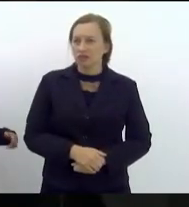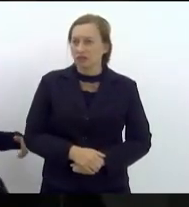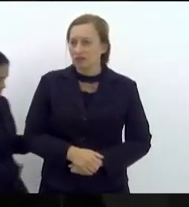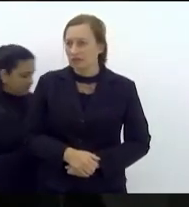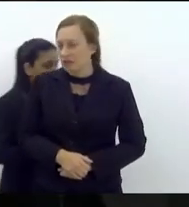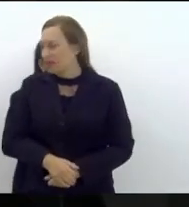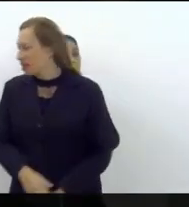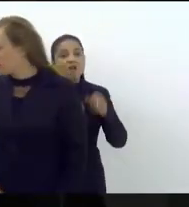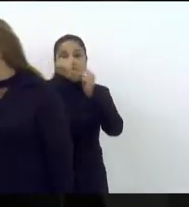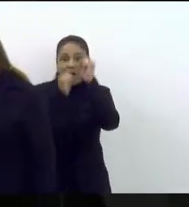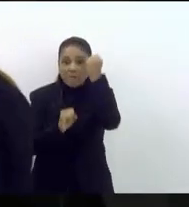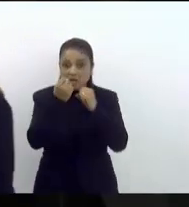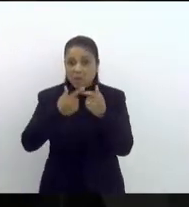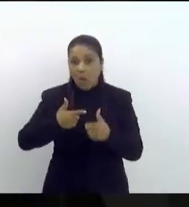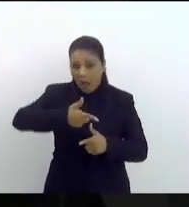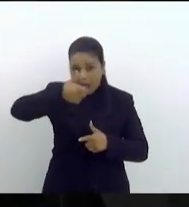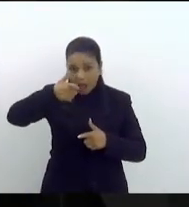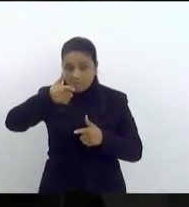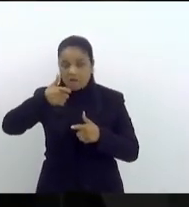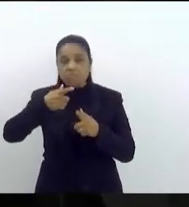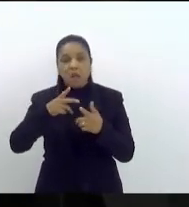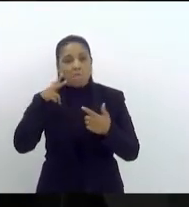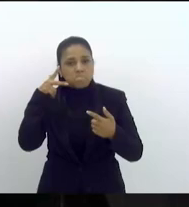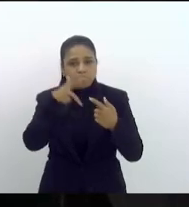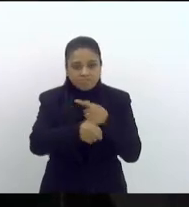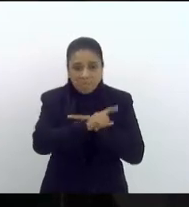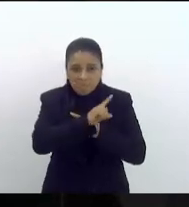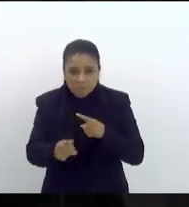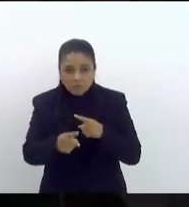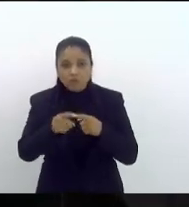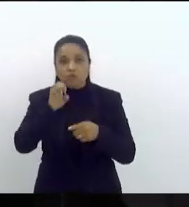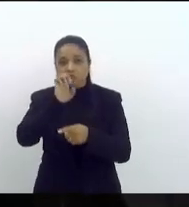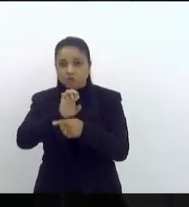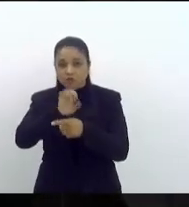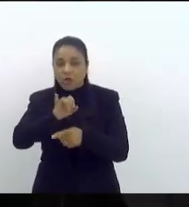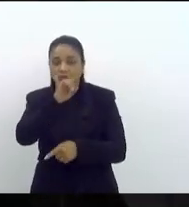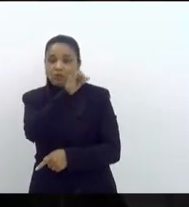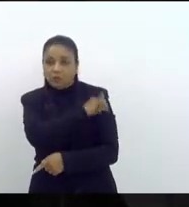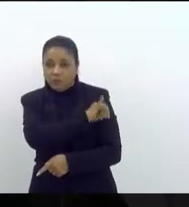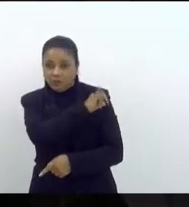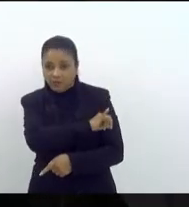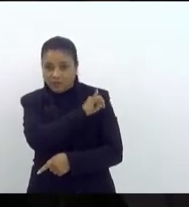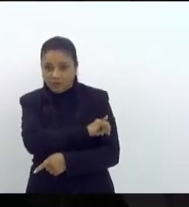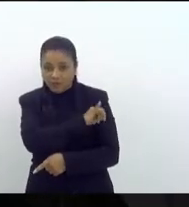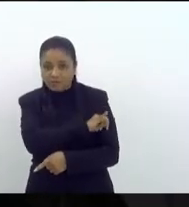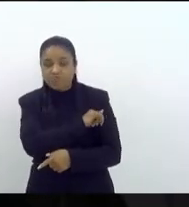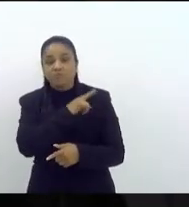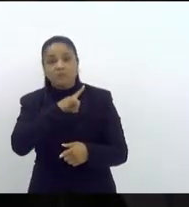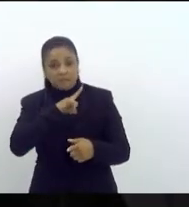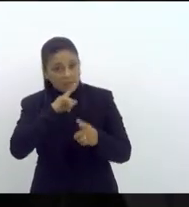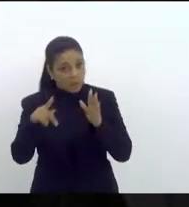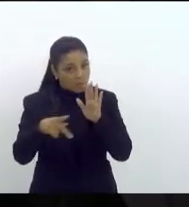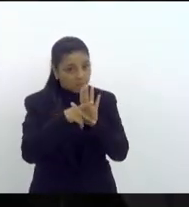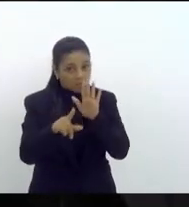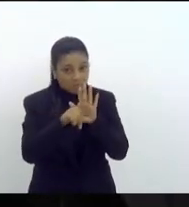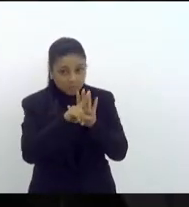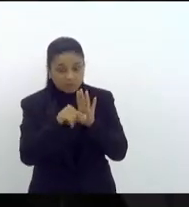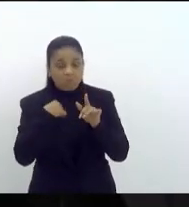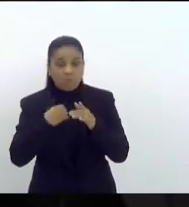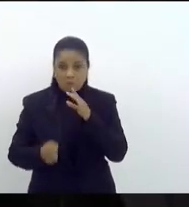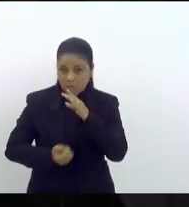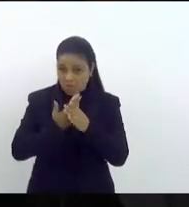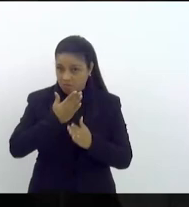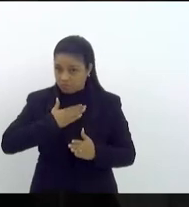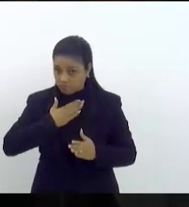impedida por força constitucional no território do Estado do Rio de Janeiro há um projeto de emenda constitucional de minha